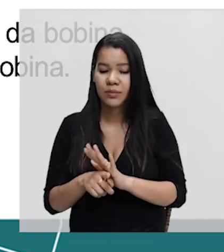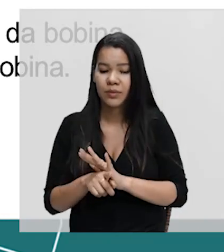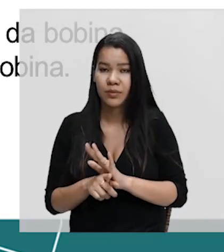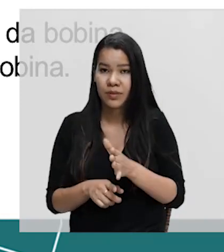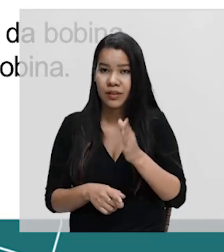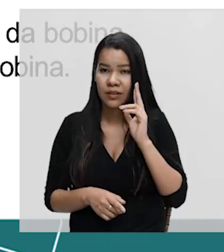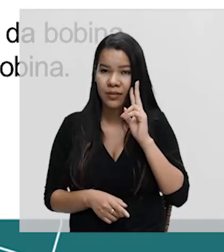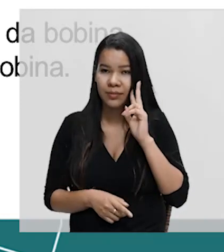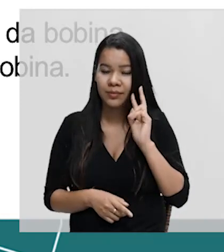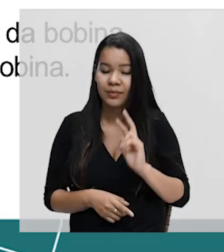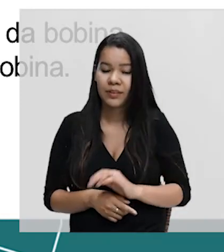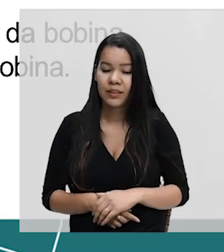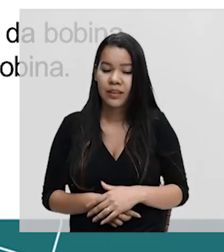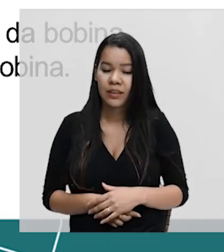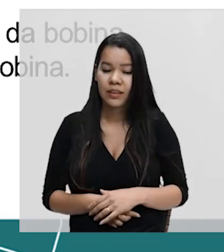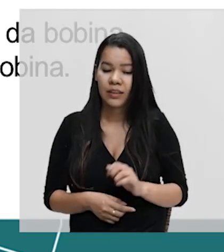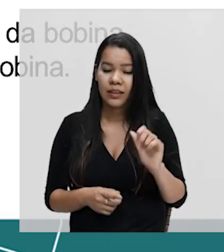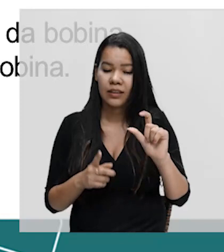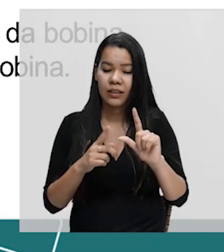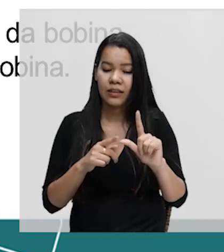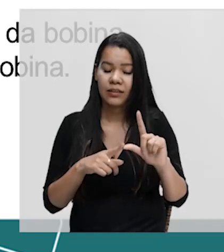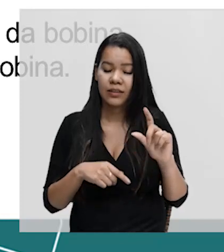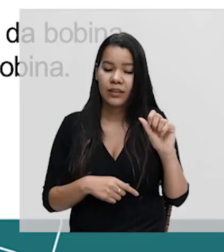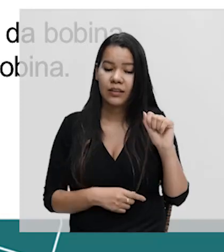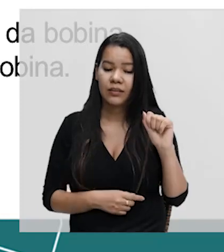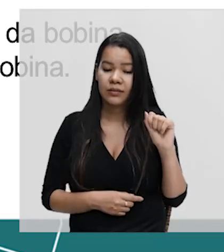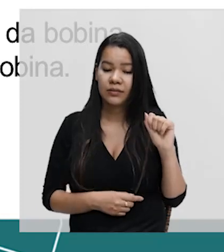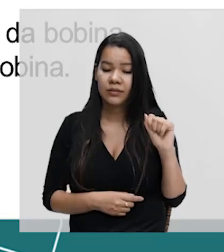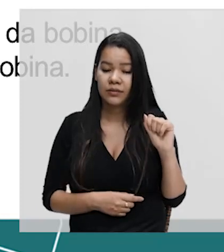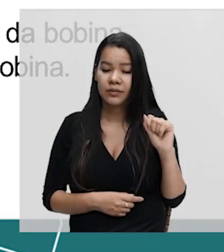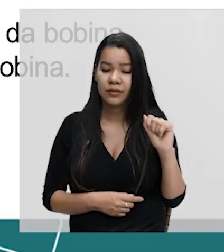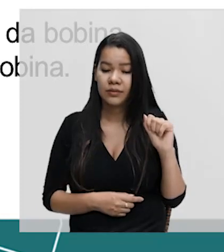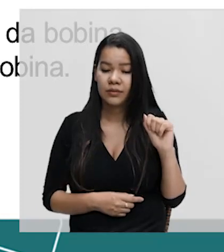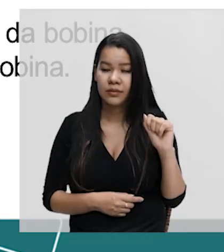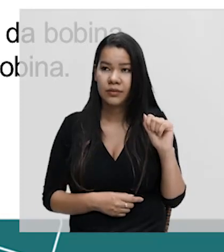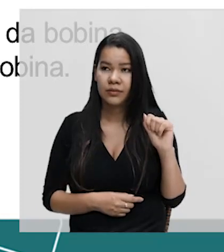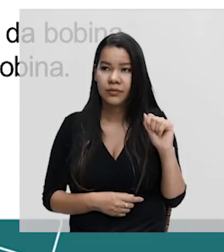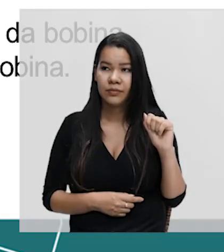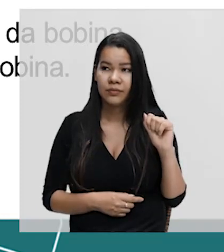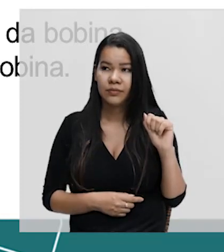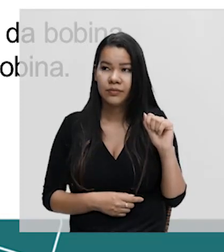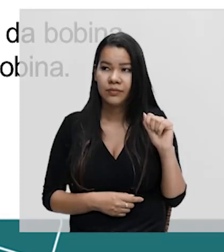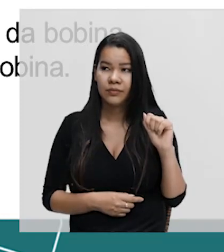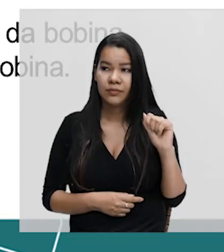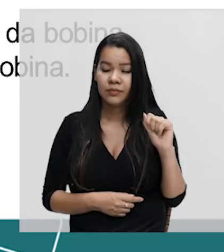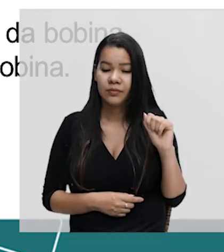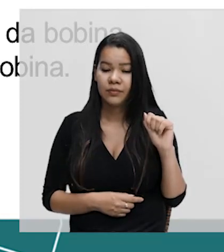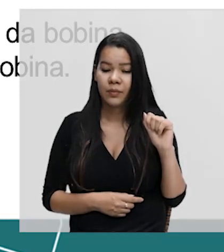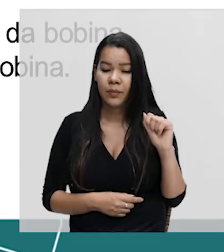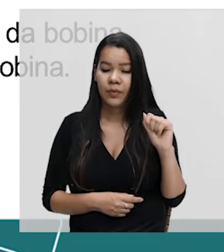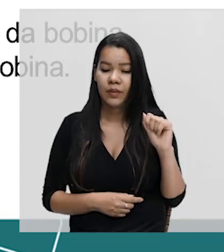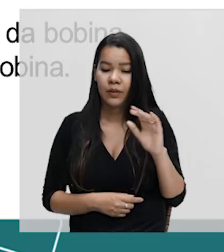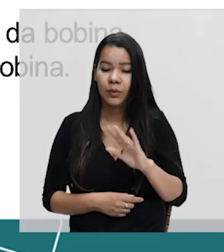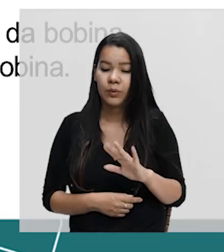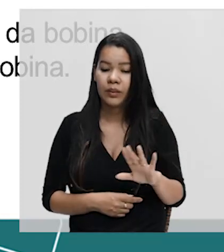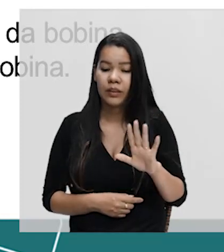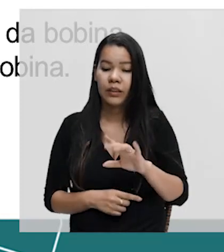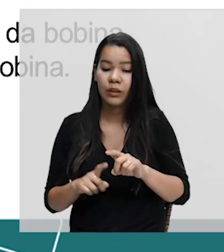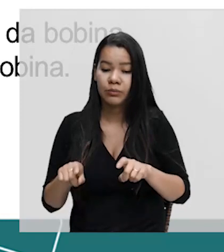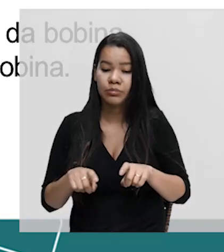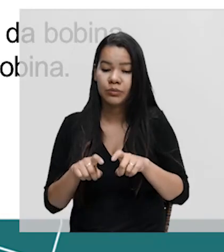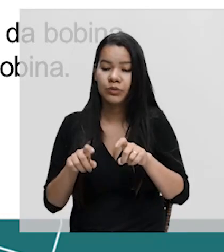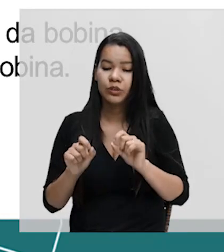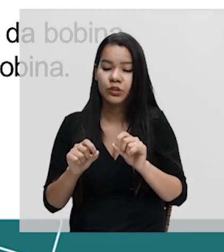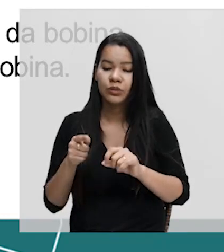Submete-se um campo de indução magnética constante no interior da bobina. Ó. um campo, né, de indução